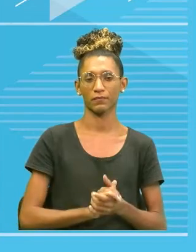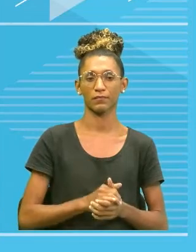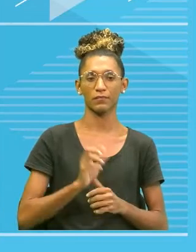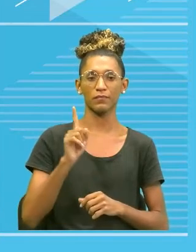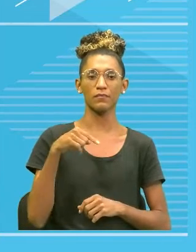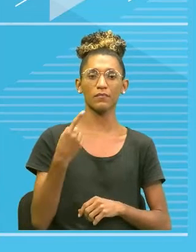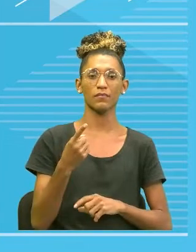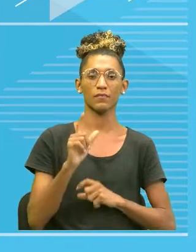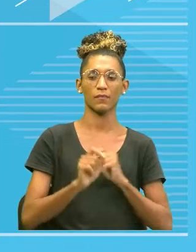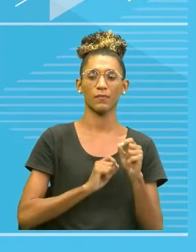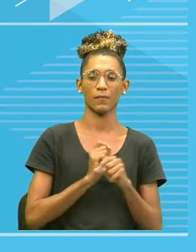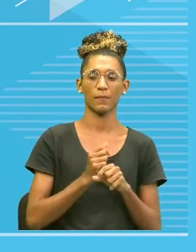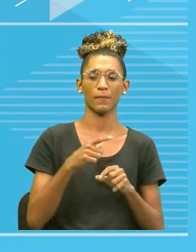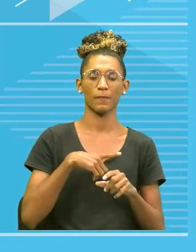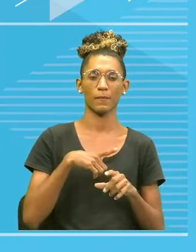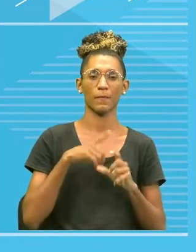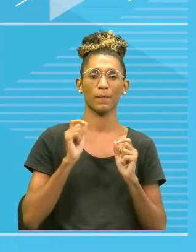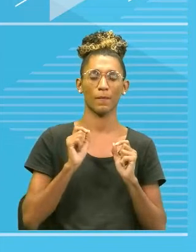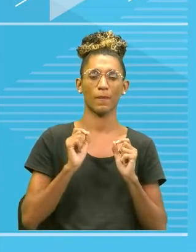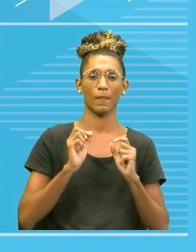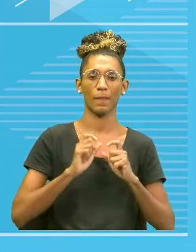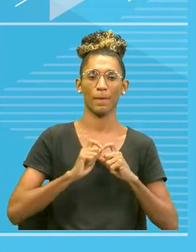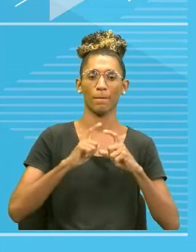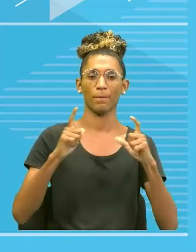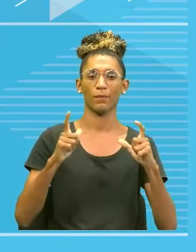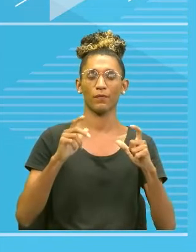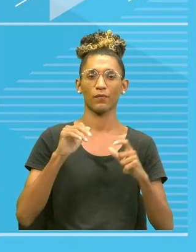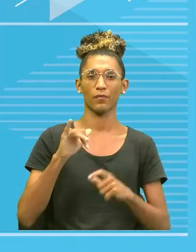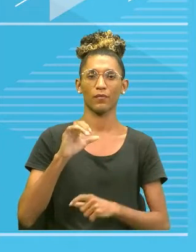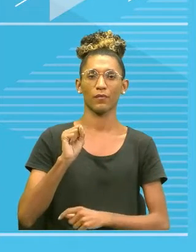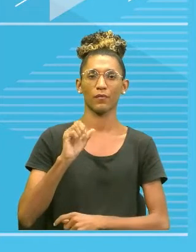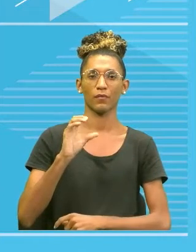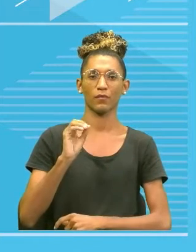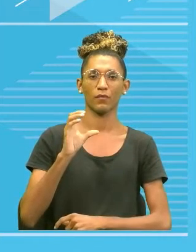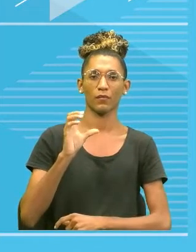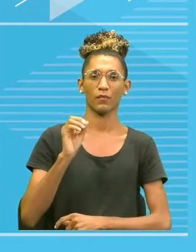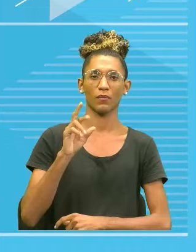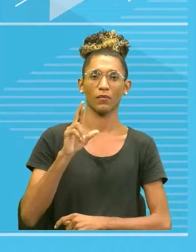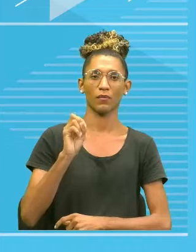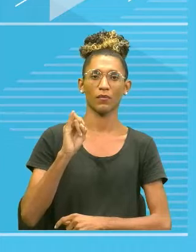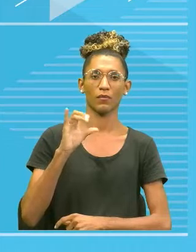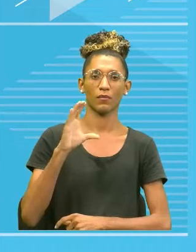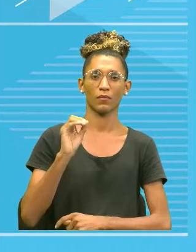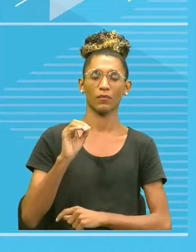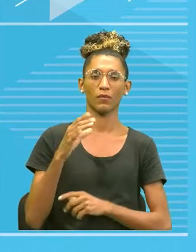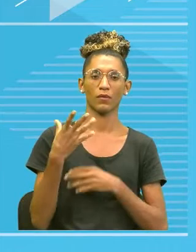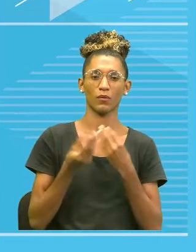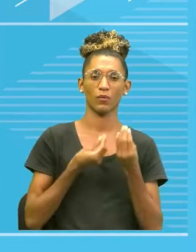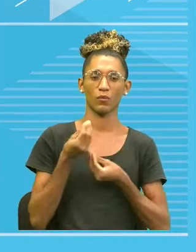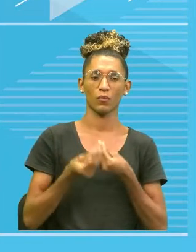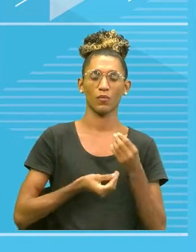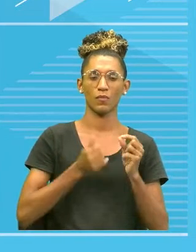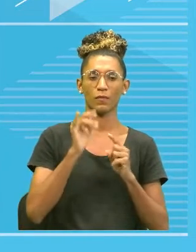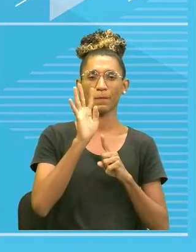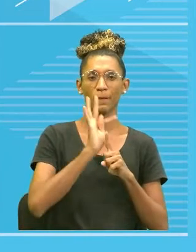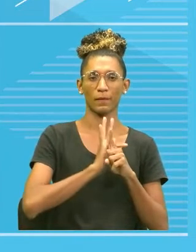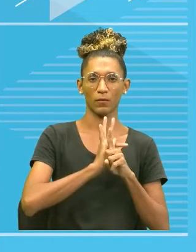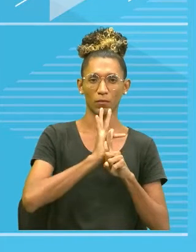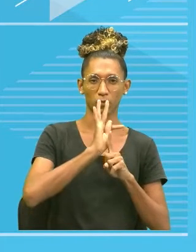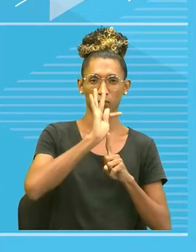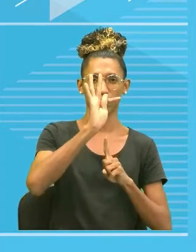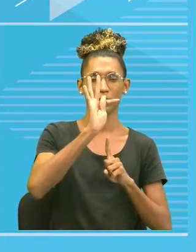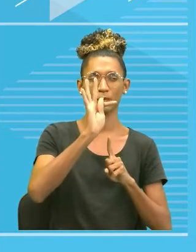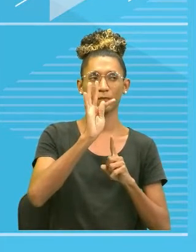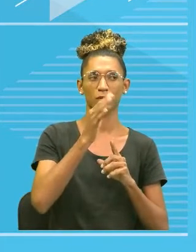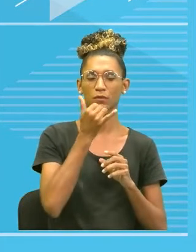Depois, ele sofre um aumento isocórico. Ele tem um aumento de quem agora? Da pressão, ó.